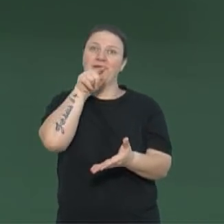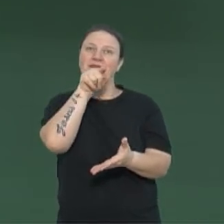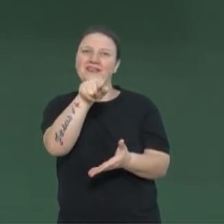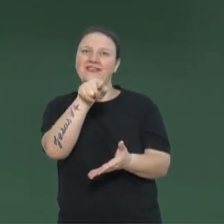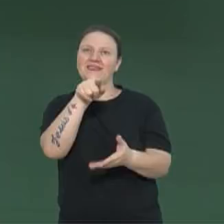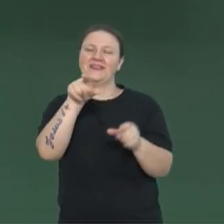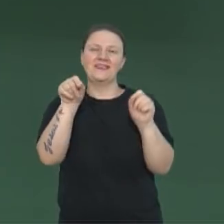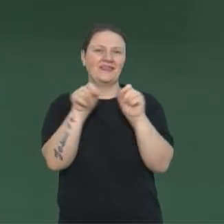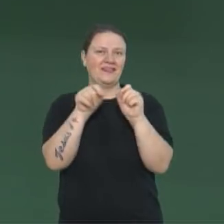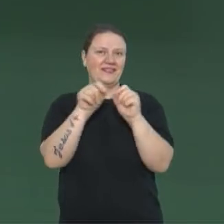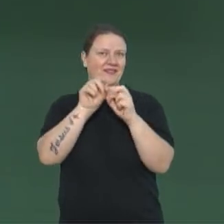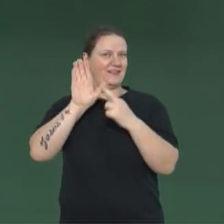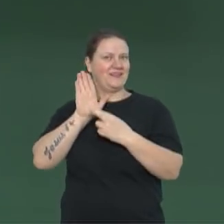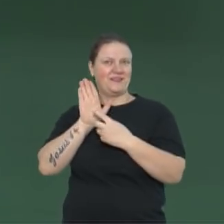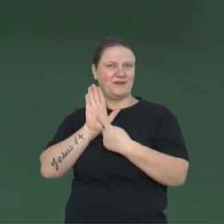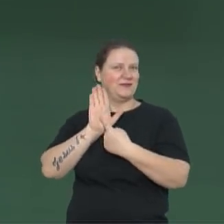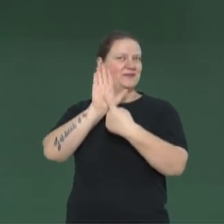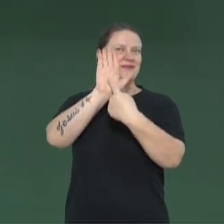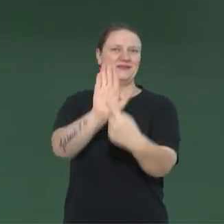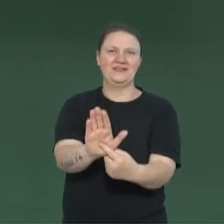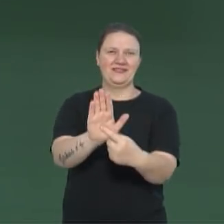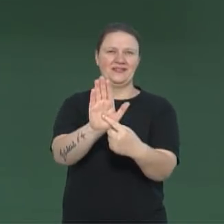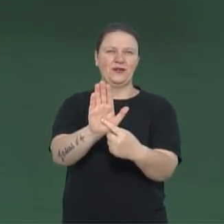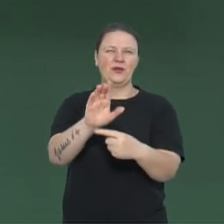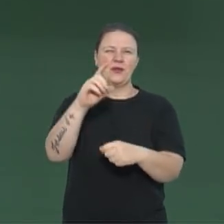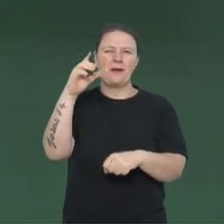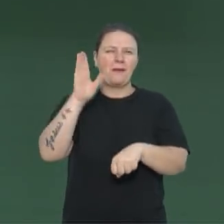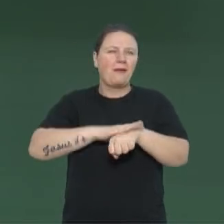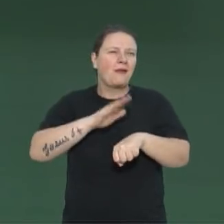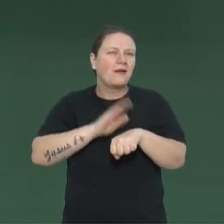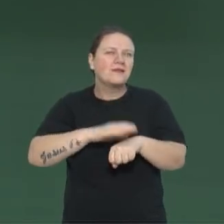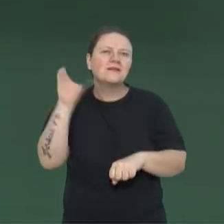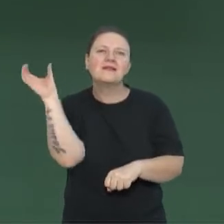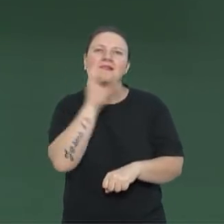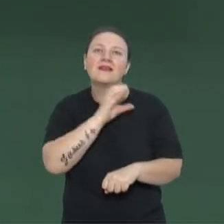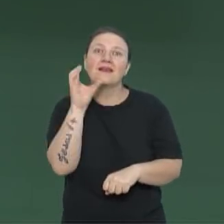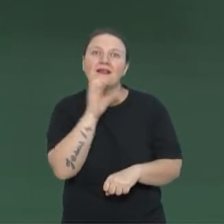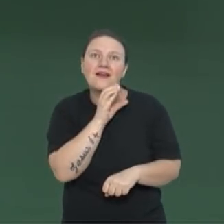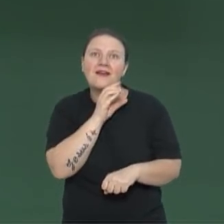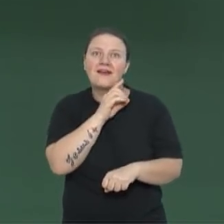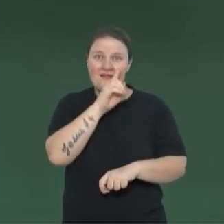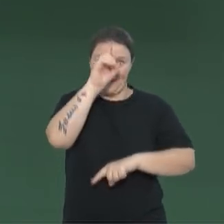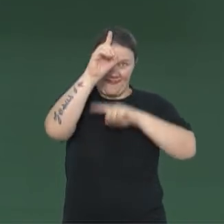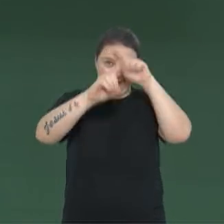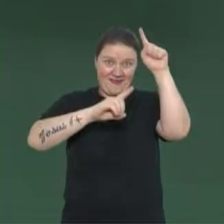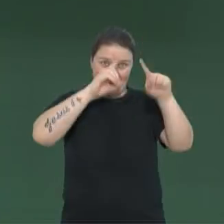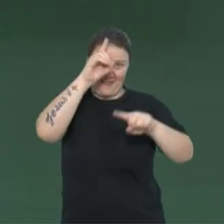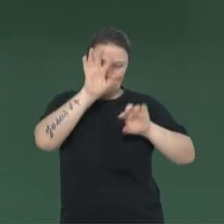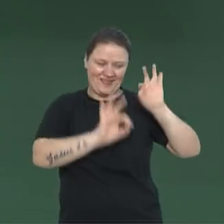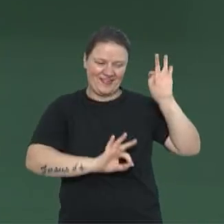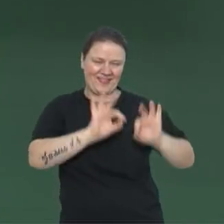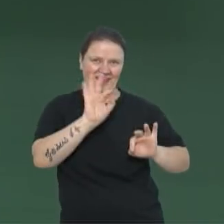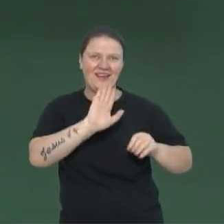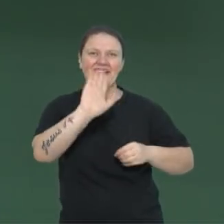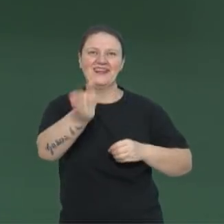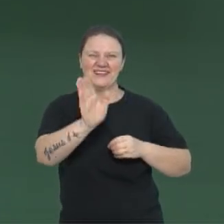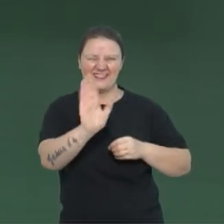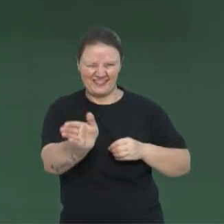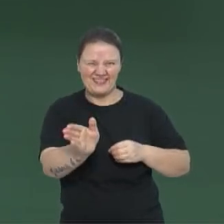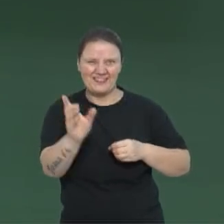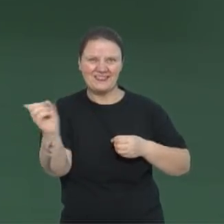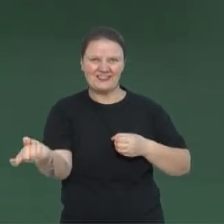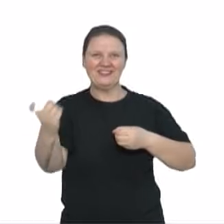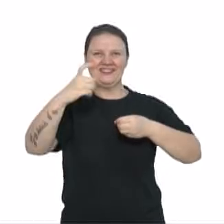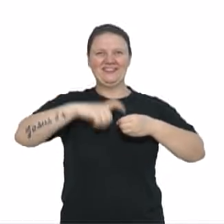uma apresentação artística. Um minutinho aí para você elaborar alguma coisa. Pode